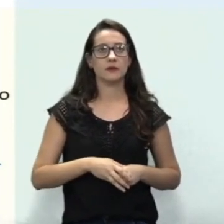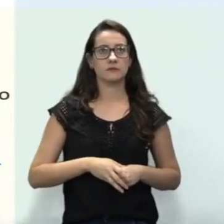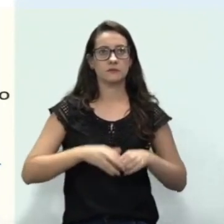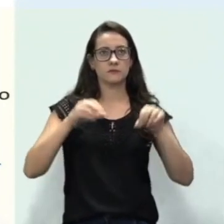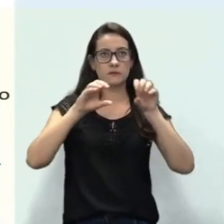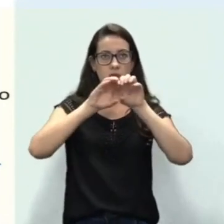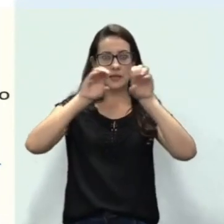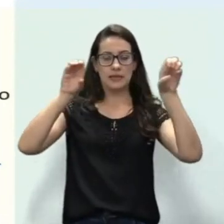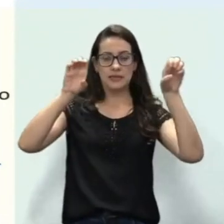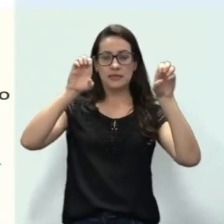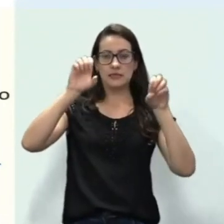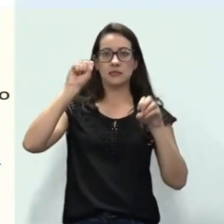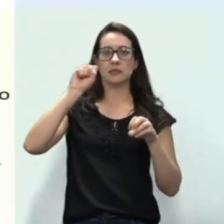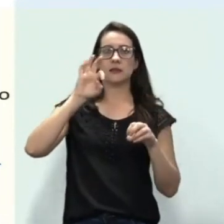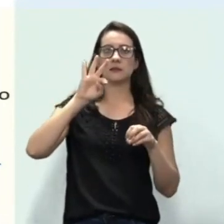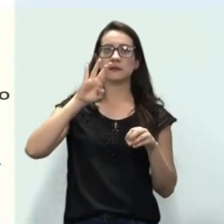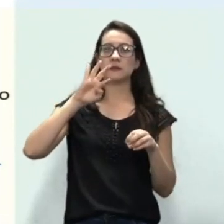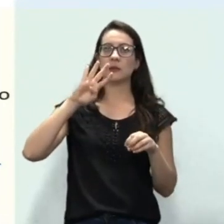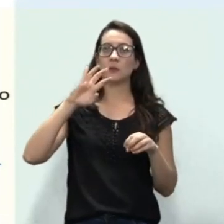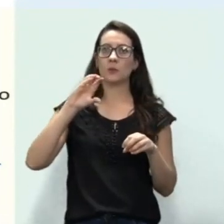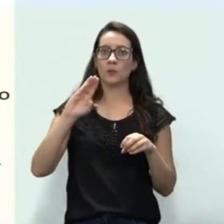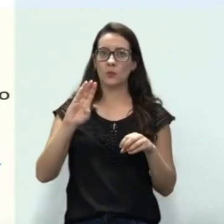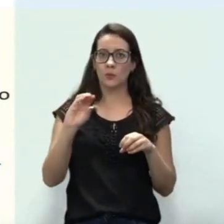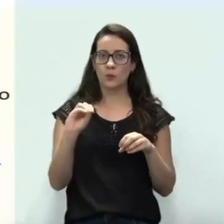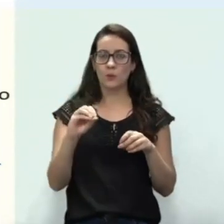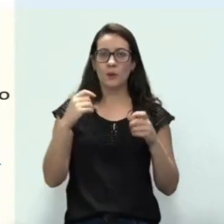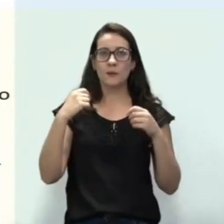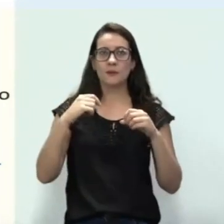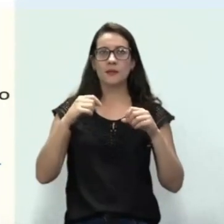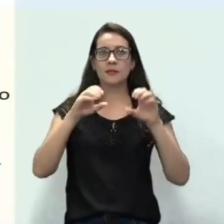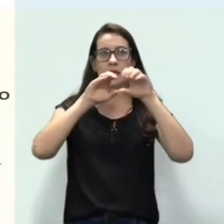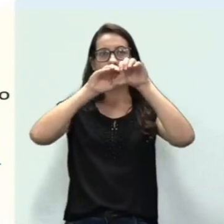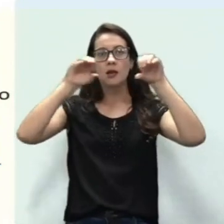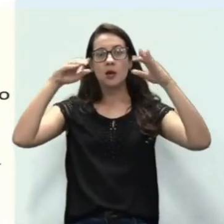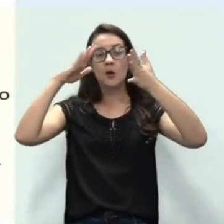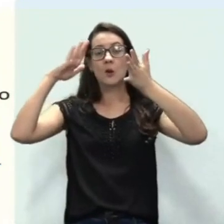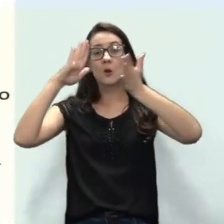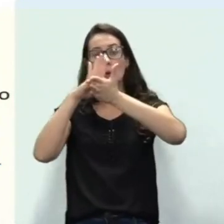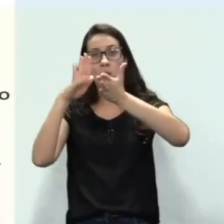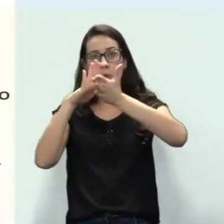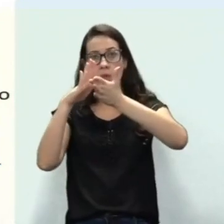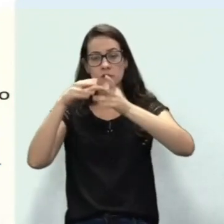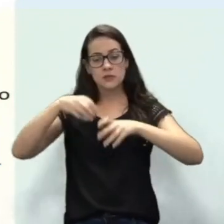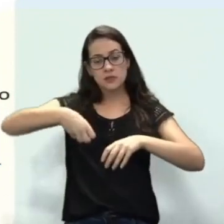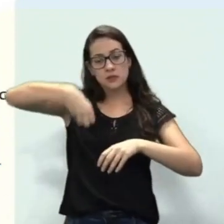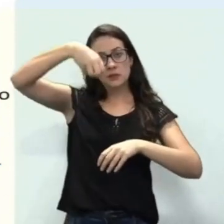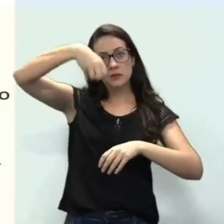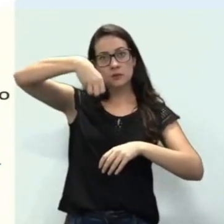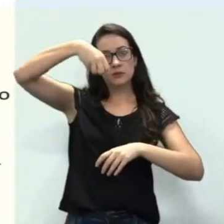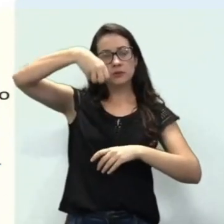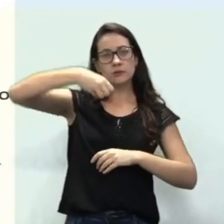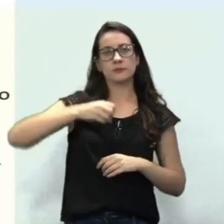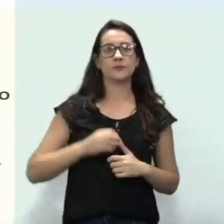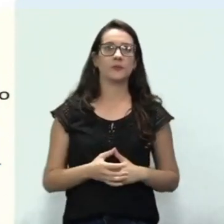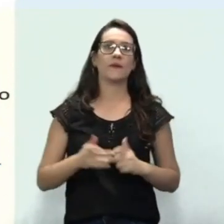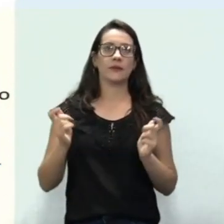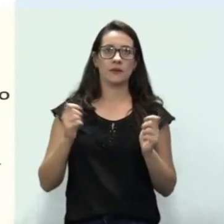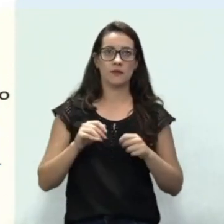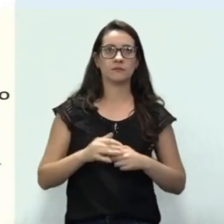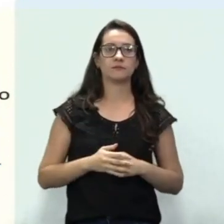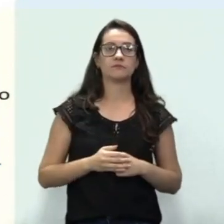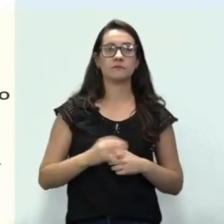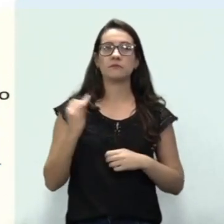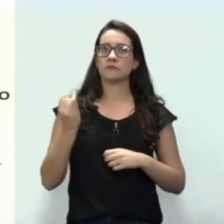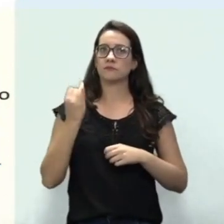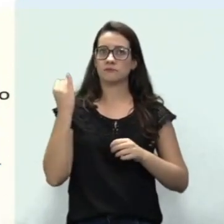do nosso estribo tem que estar na parte de compressão, não na parte de tração do nosso elemento. Então isso aqui é um ponto